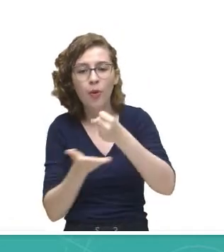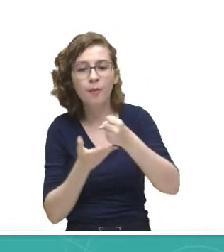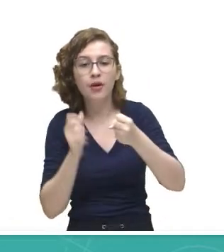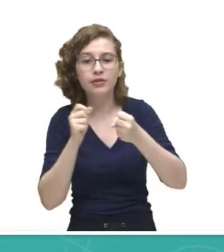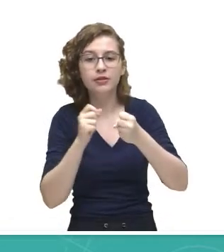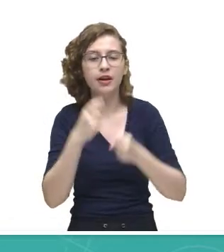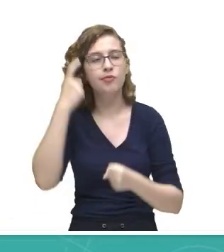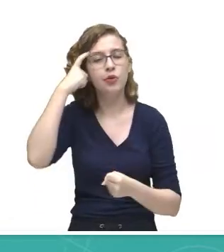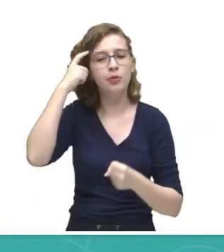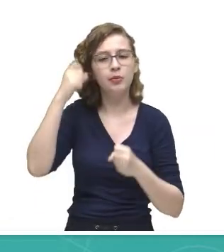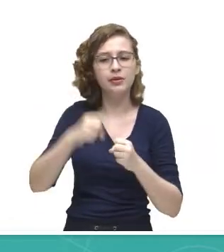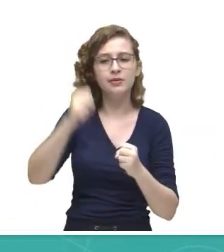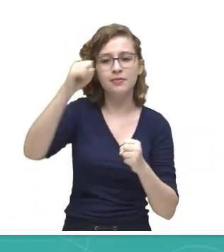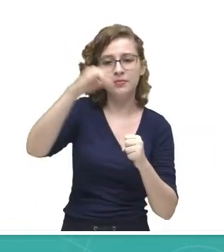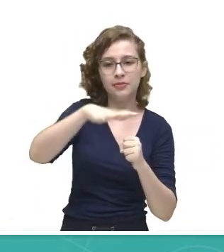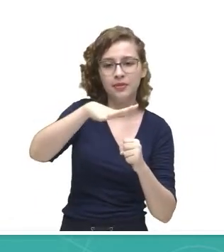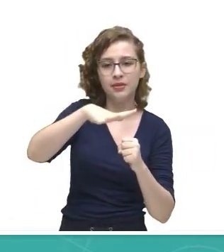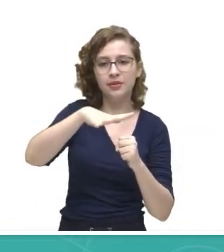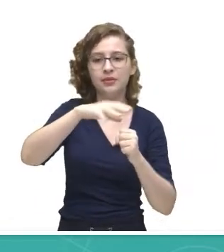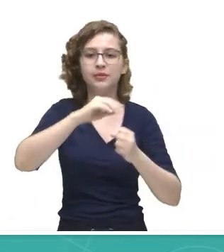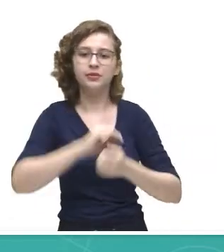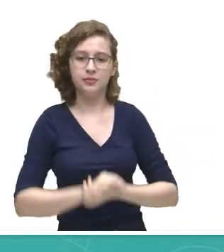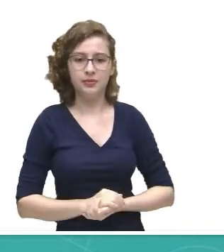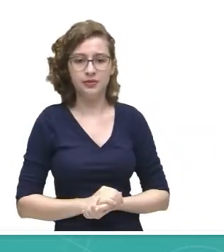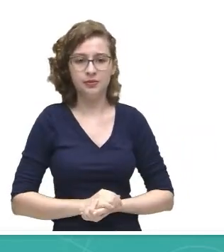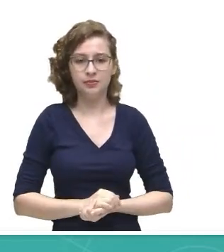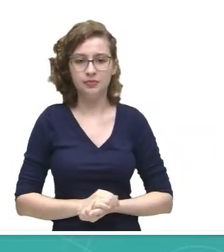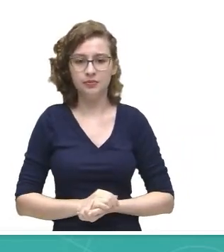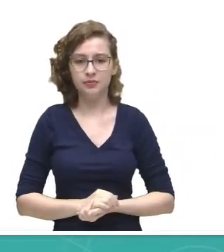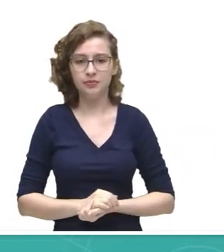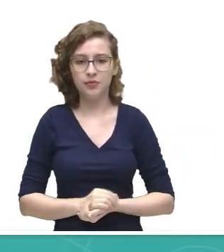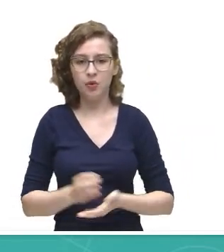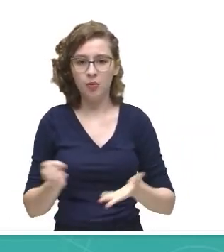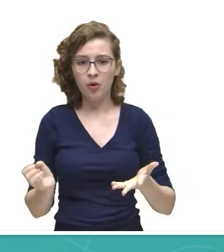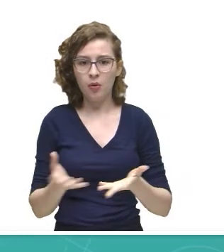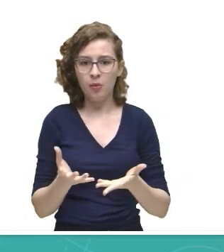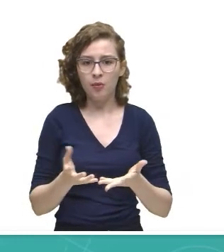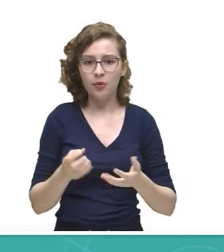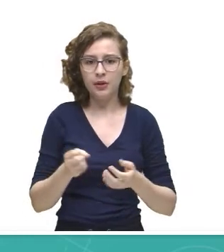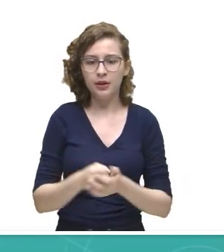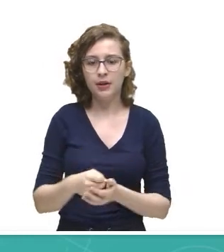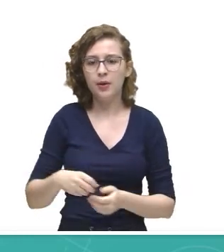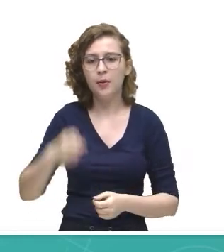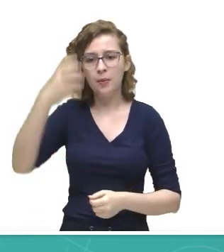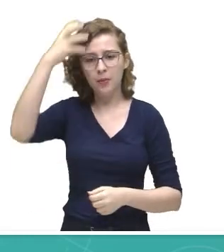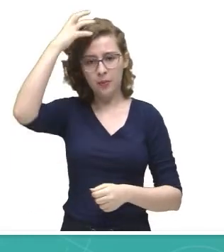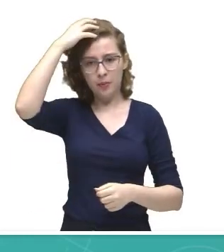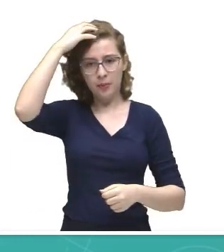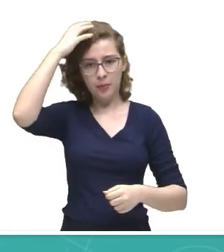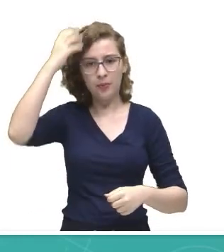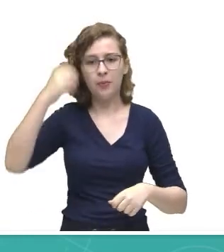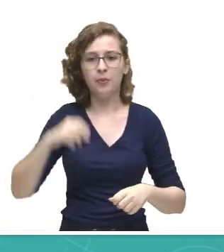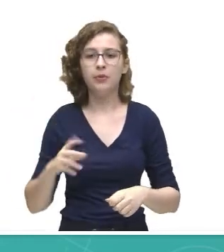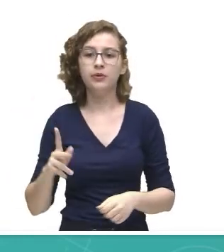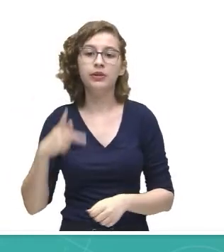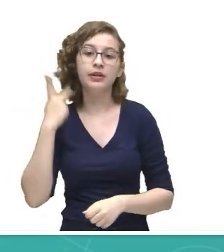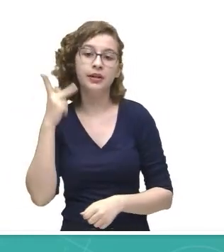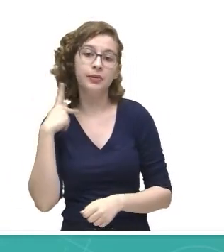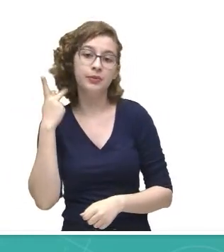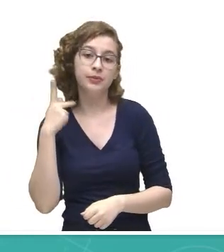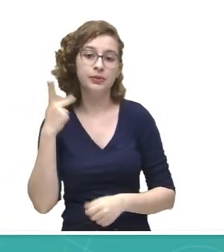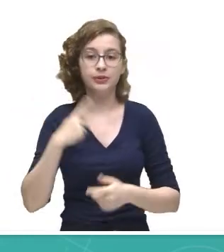sem interferência aí do Estado. Instalação de uma monarquia parlamentar também foi um outro